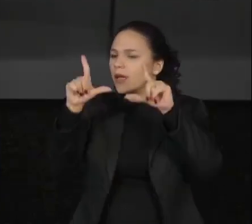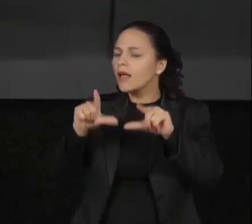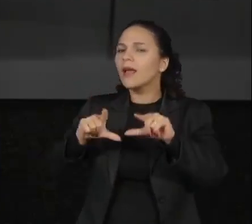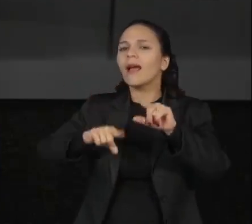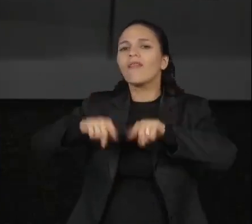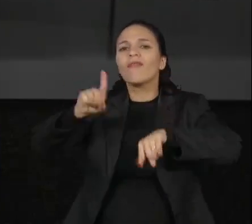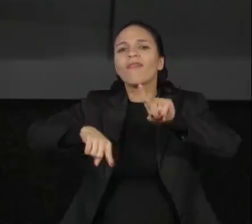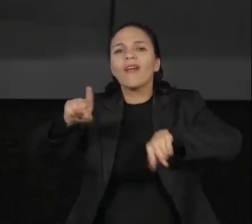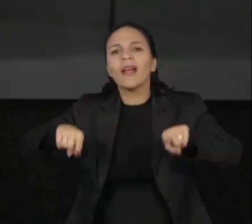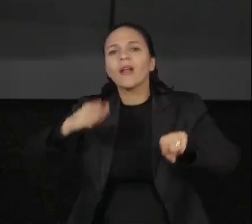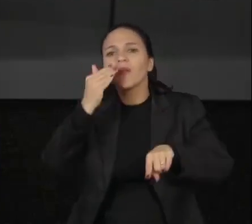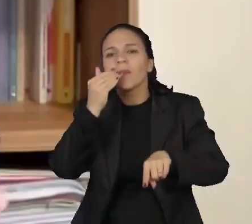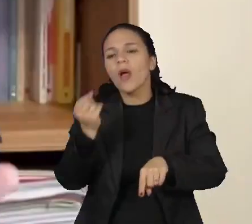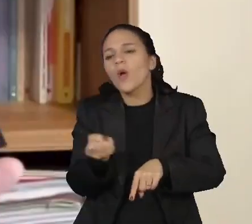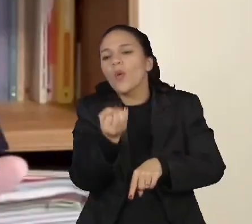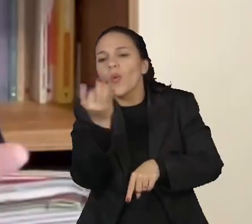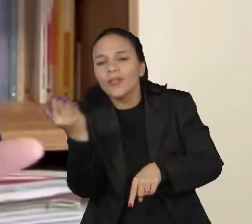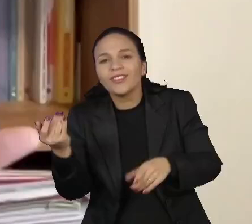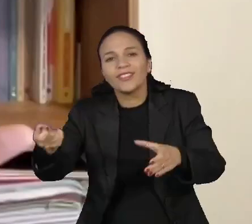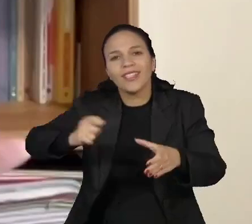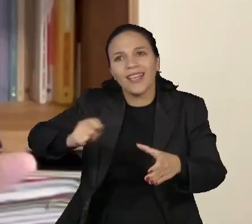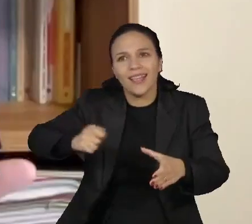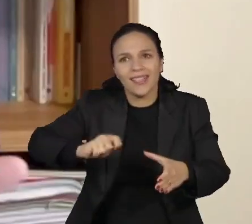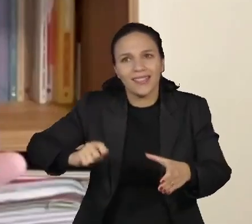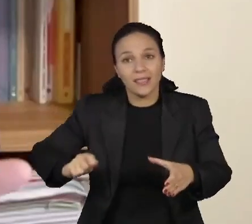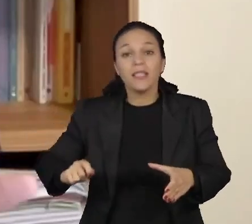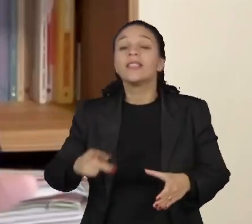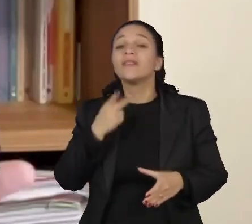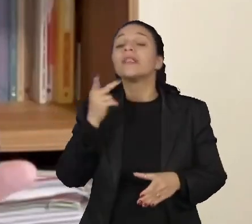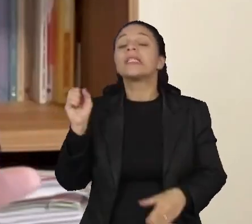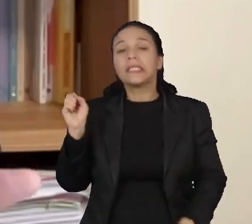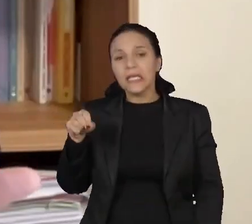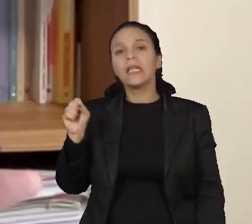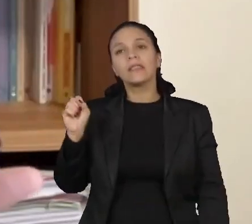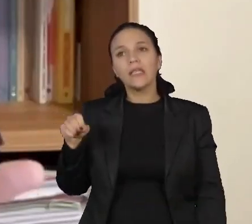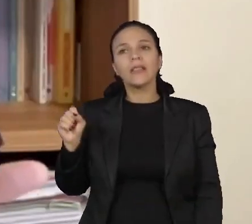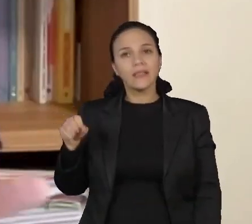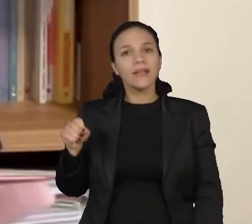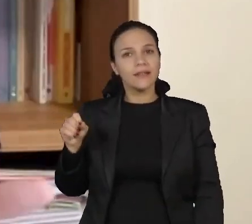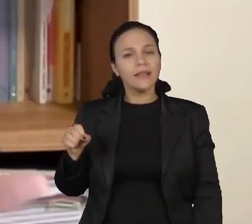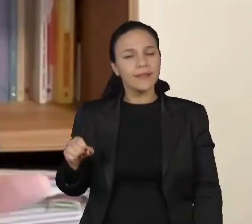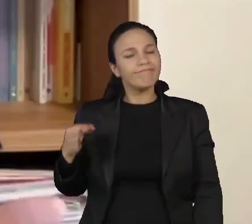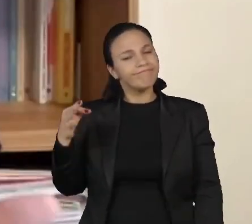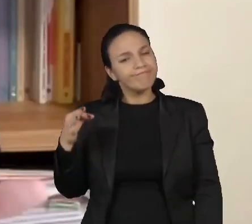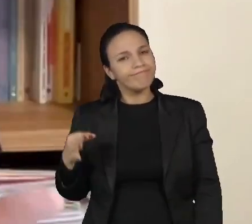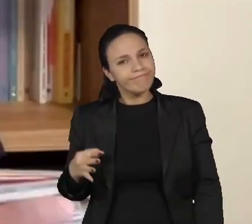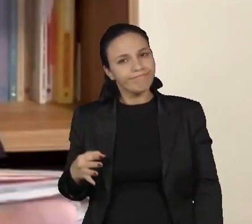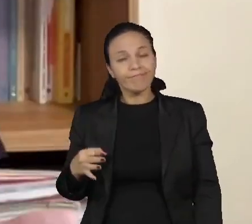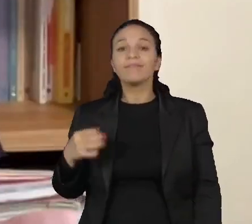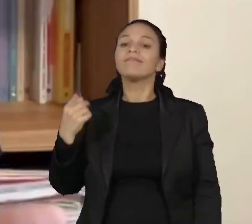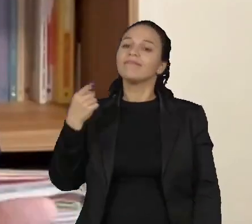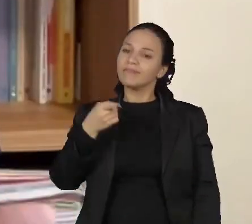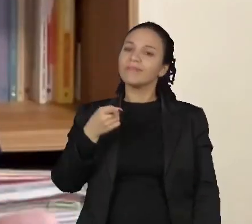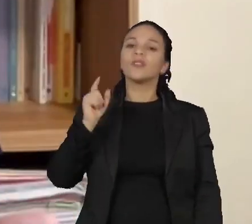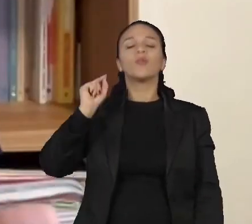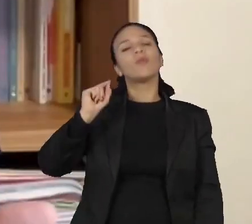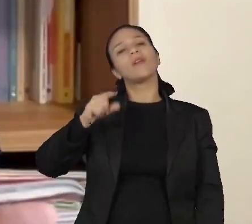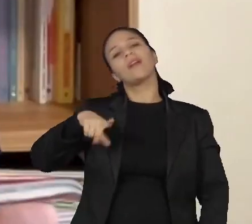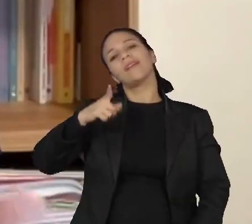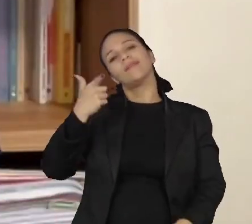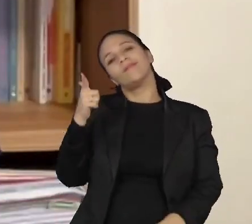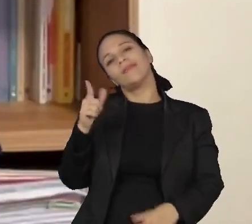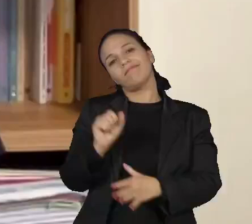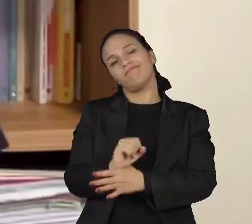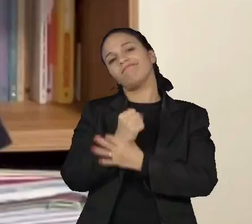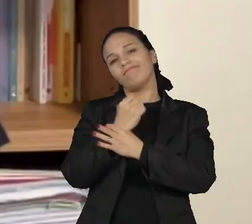variedade, a quantidade de alimentos? Quanto mais sim a pessoa responde nesse questionário, maior vai ser a taxa de insegurança